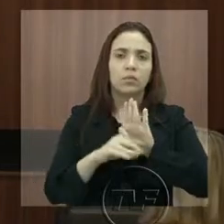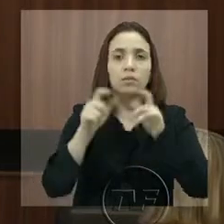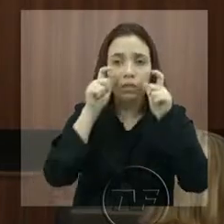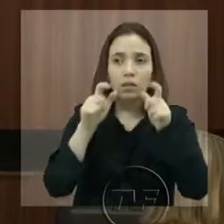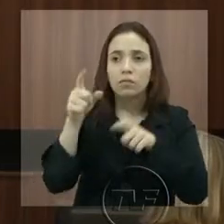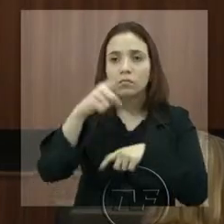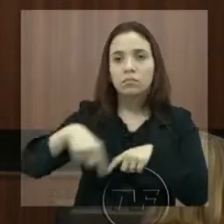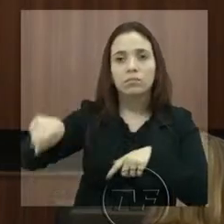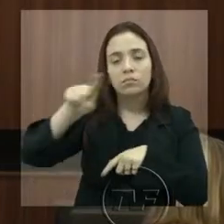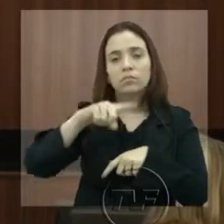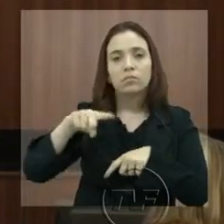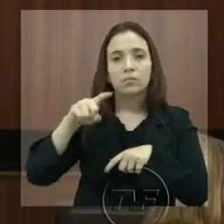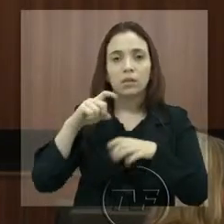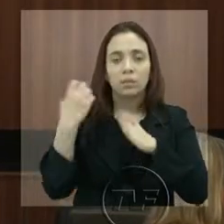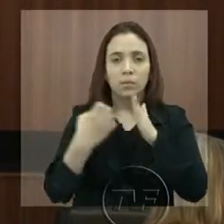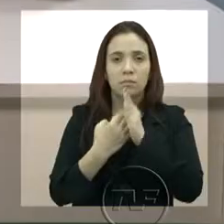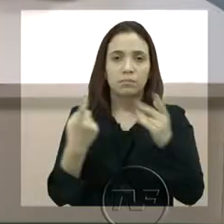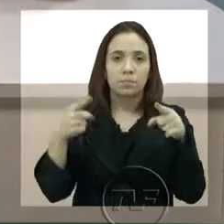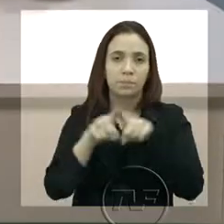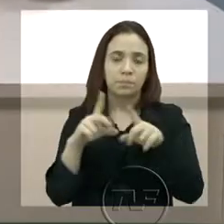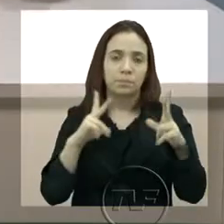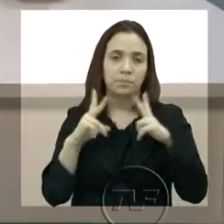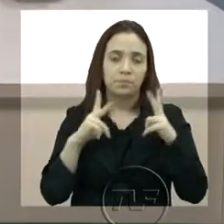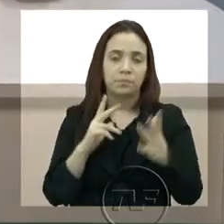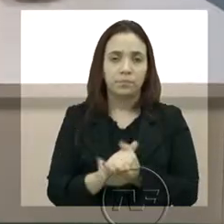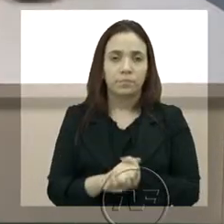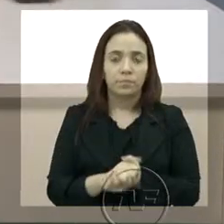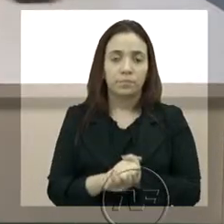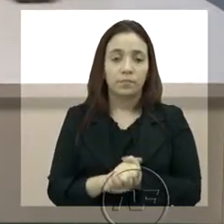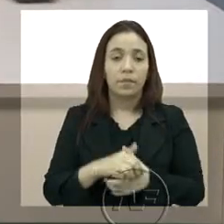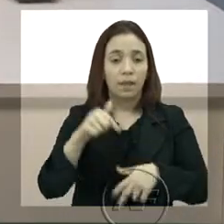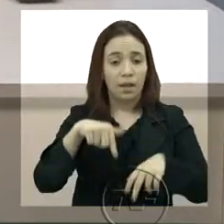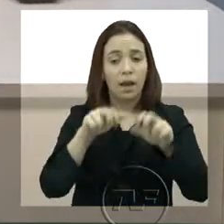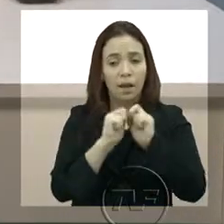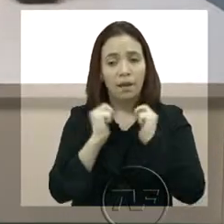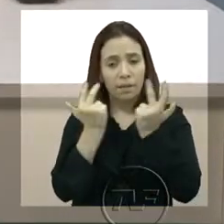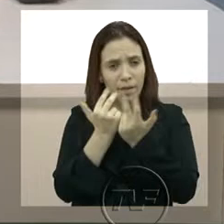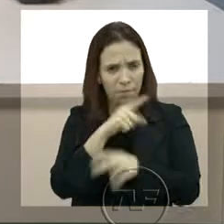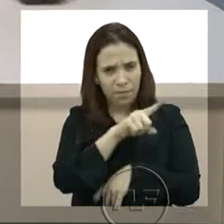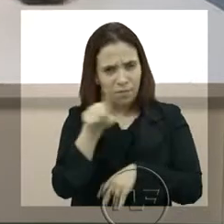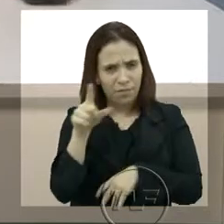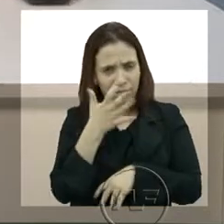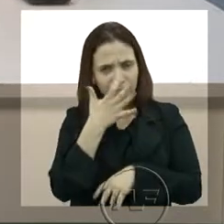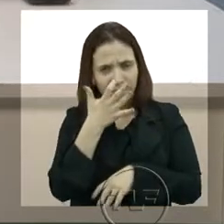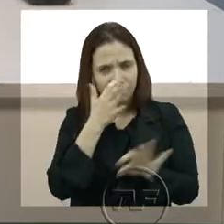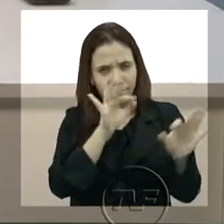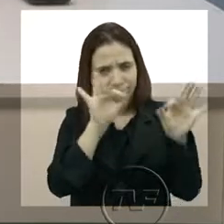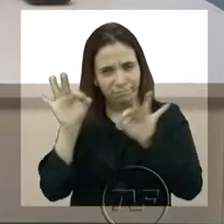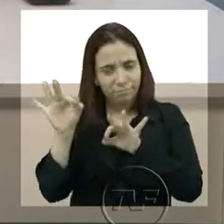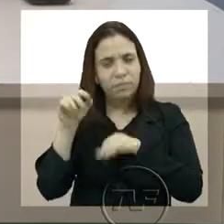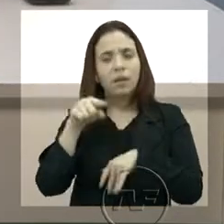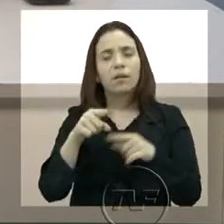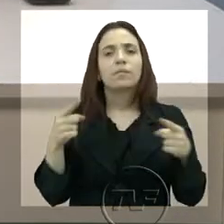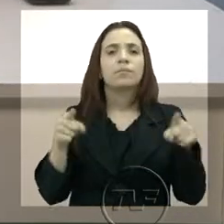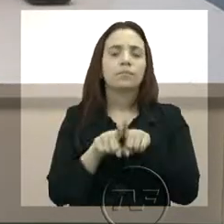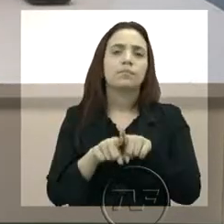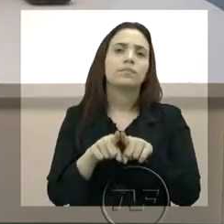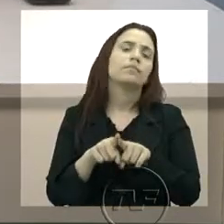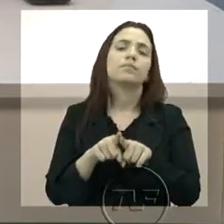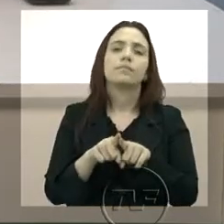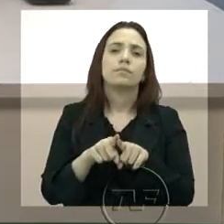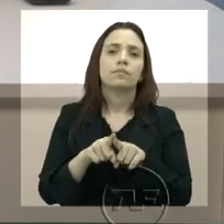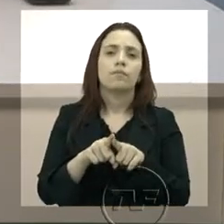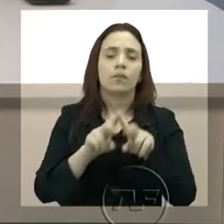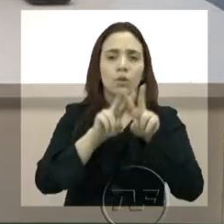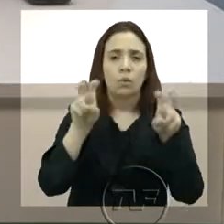para investimentos. Então, a Câmara, como você viu aí, tratou da operação urbana consorciada no entorno do